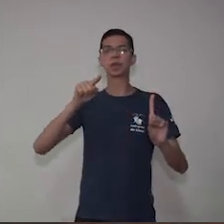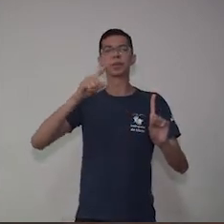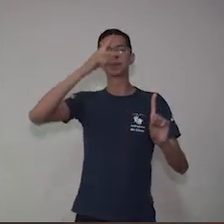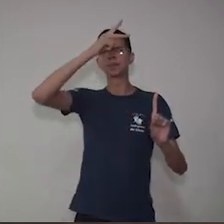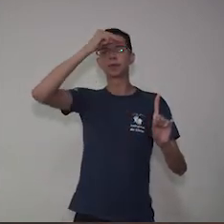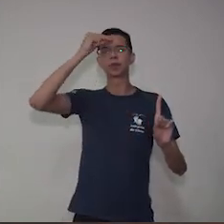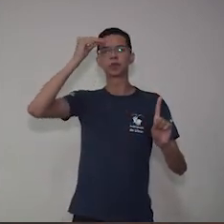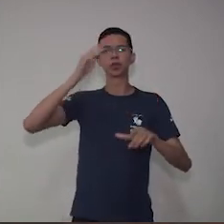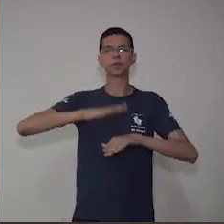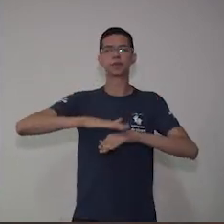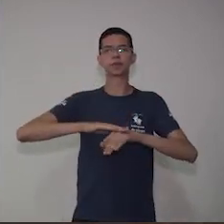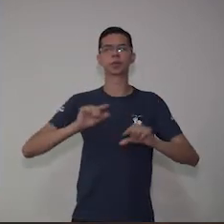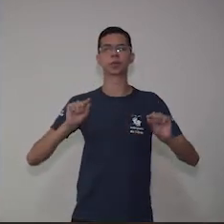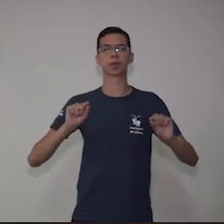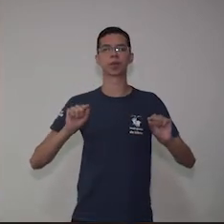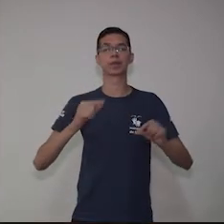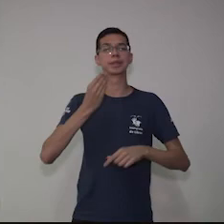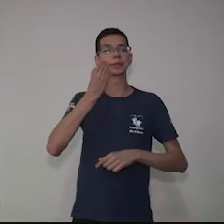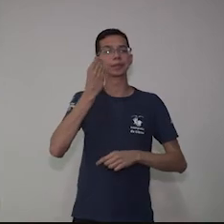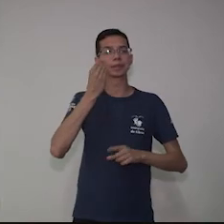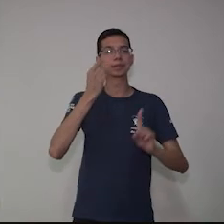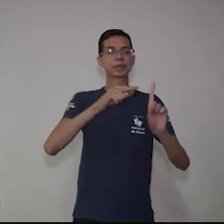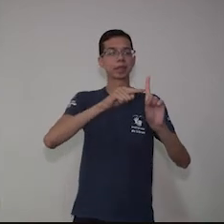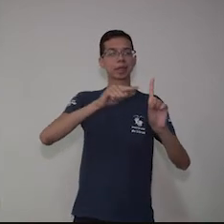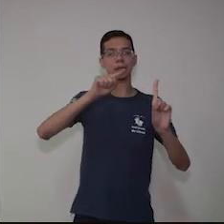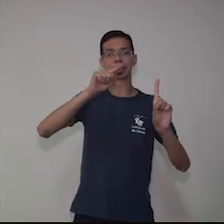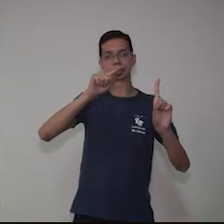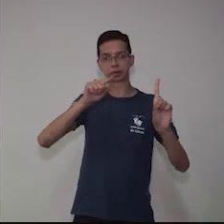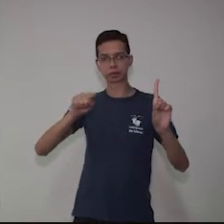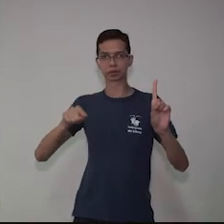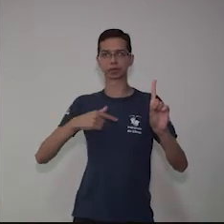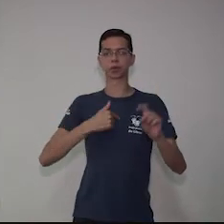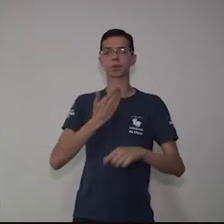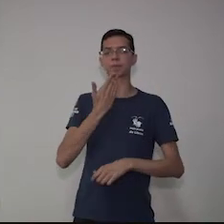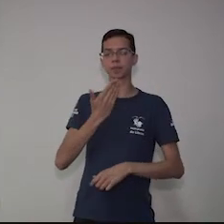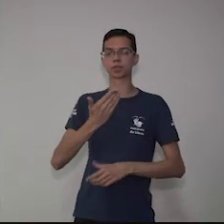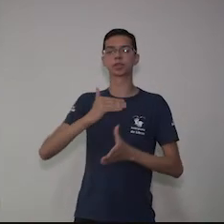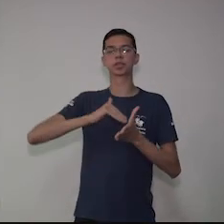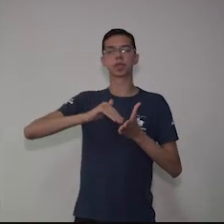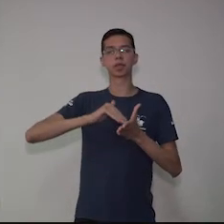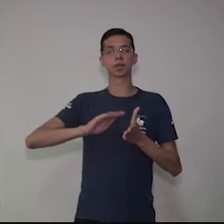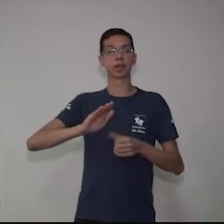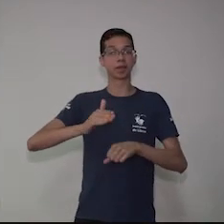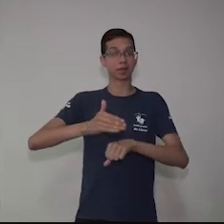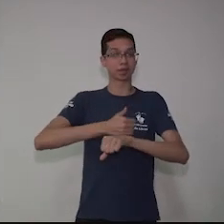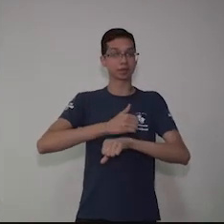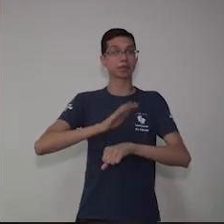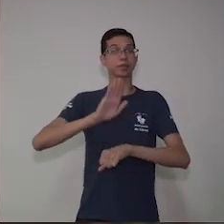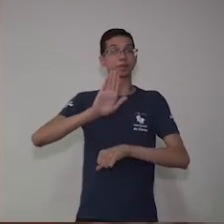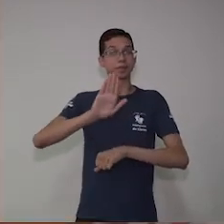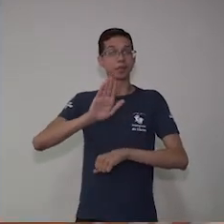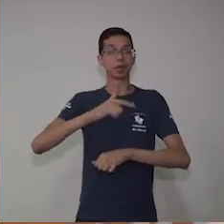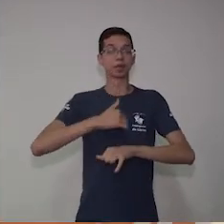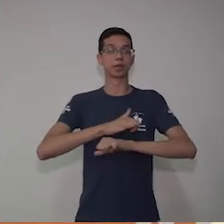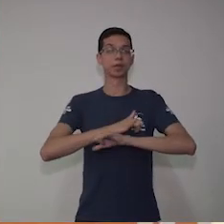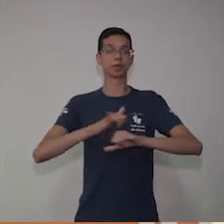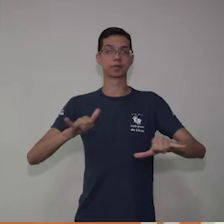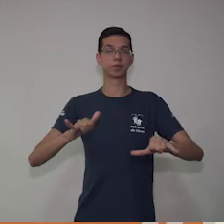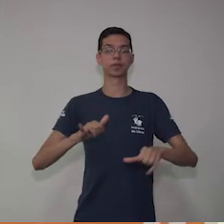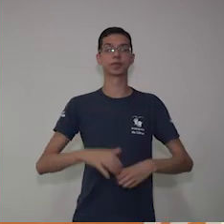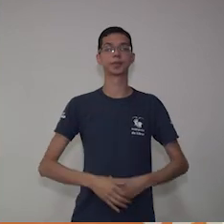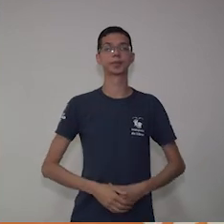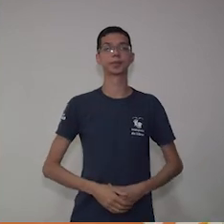para desacelerar? Eu, antes de pedir ao secretário para responder, queria só reafirmar, que já foi dito